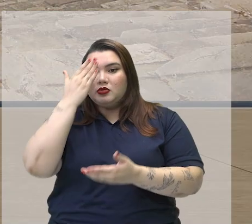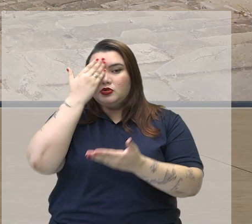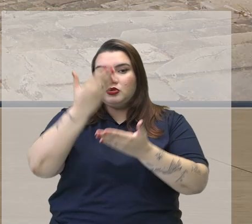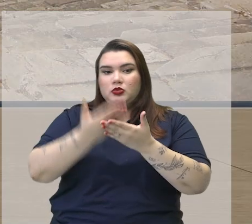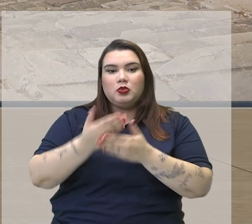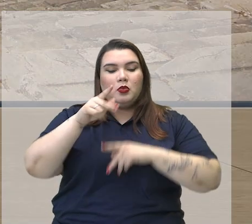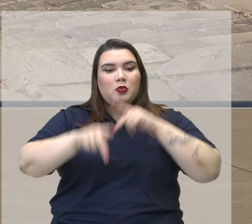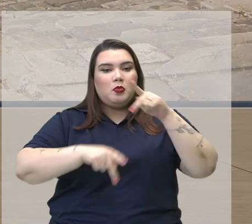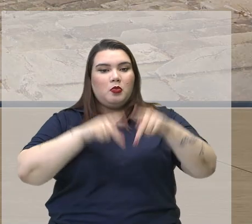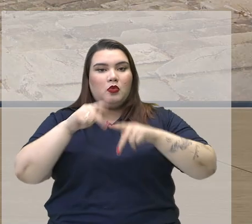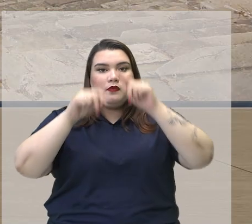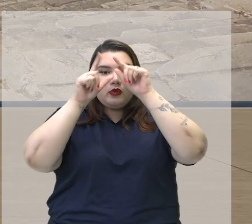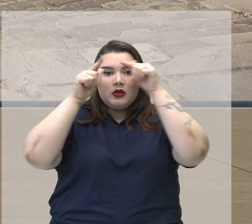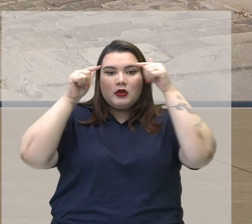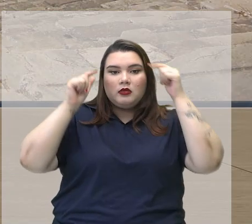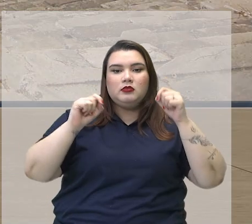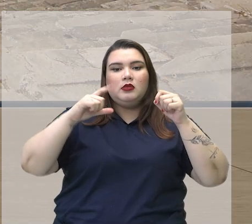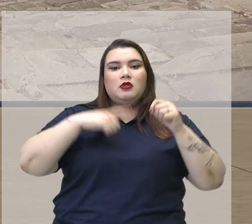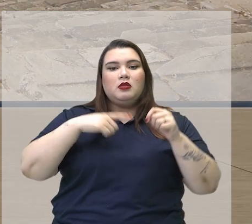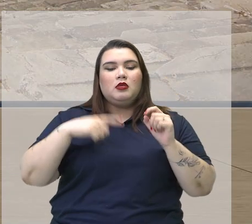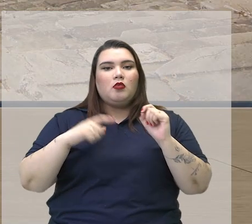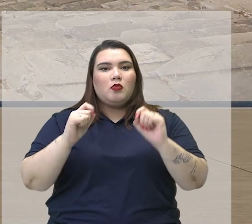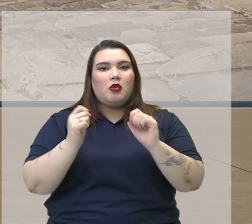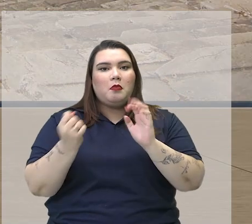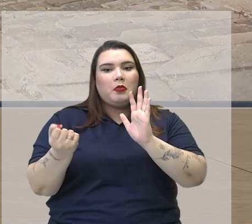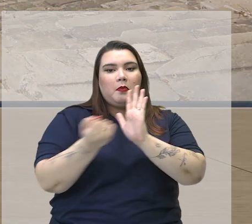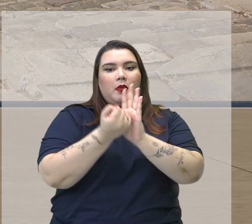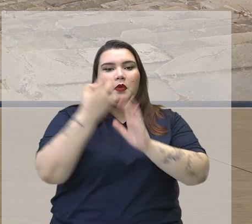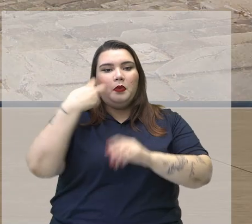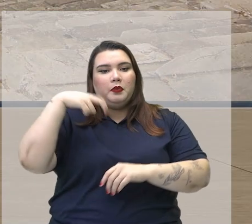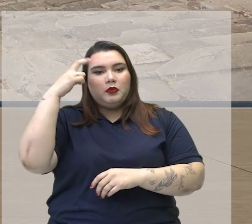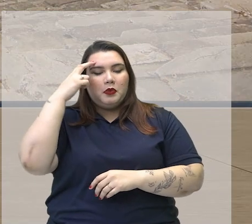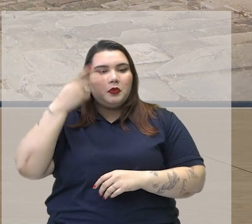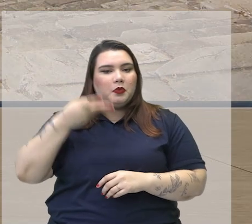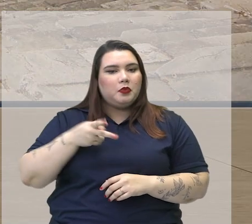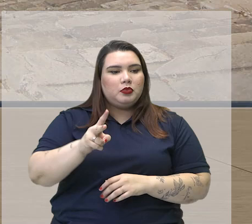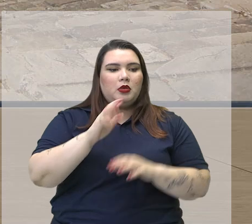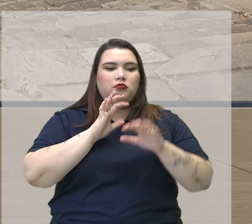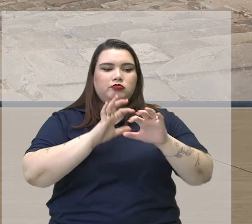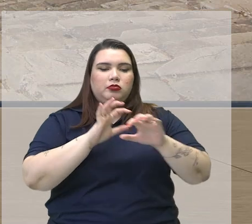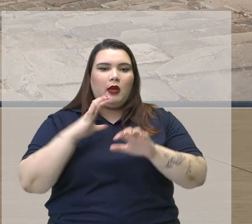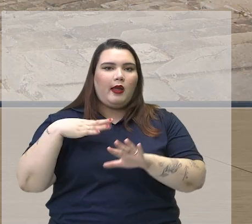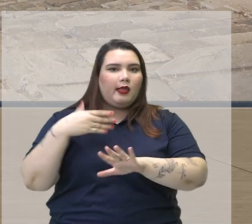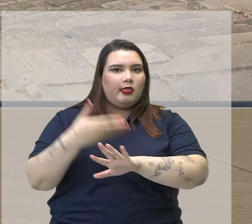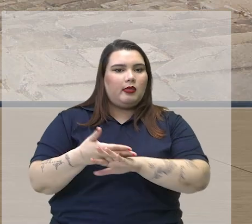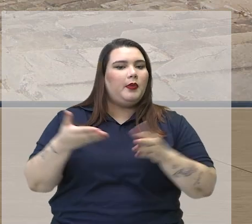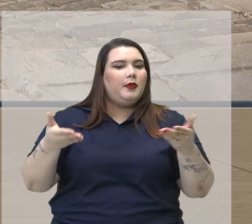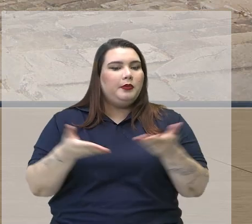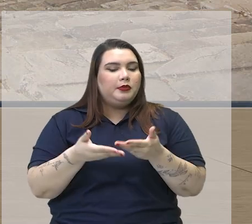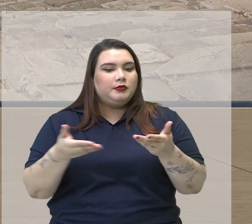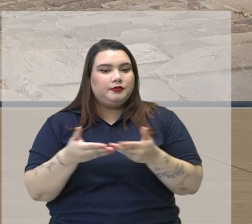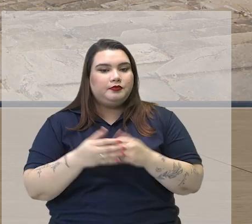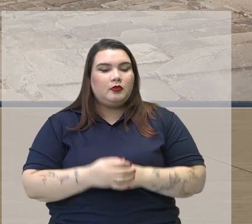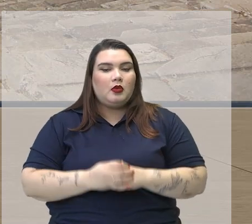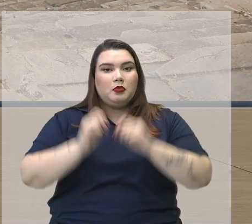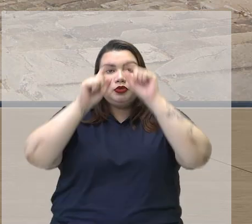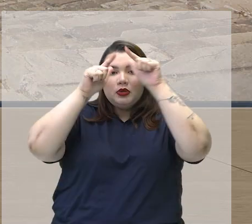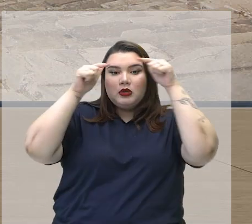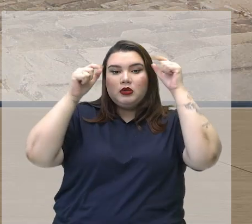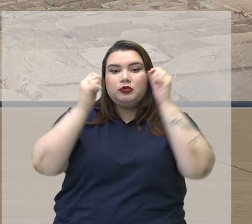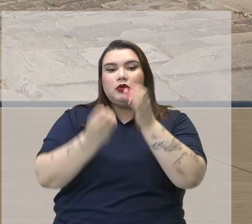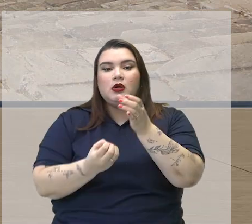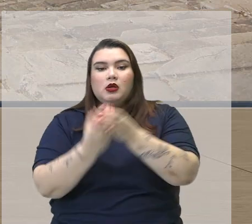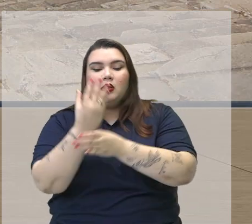povo grego, deixando um legado cultural que continua influente até hoje. Os gregos criaram